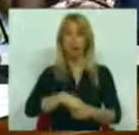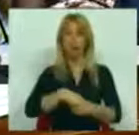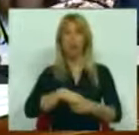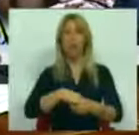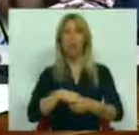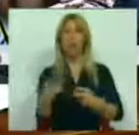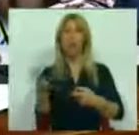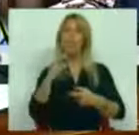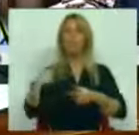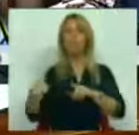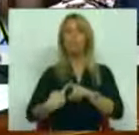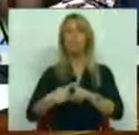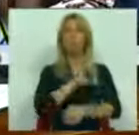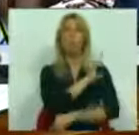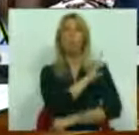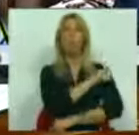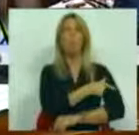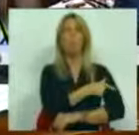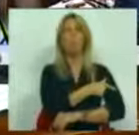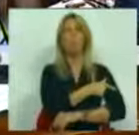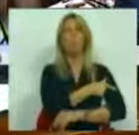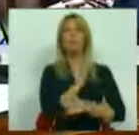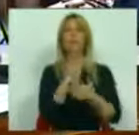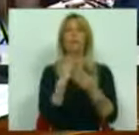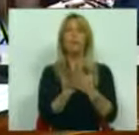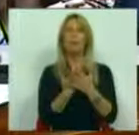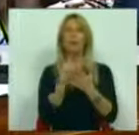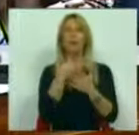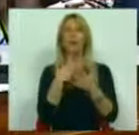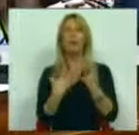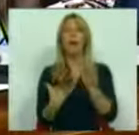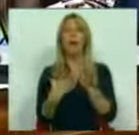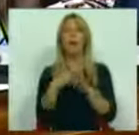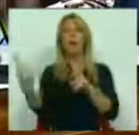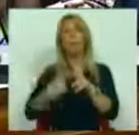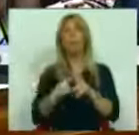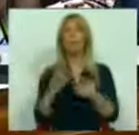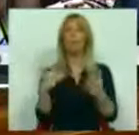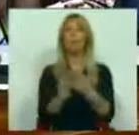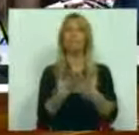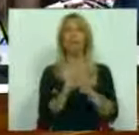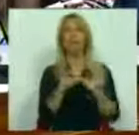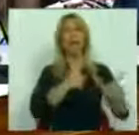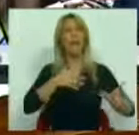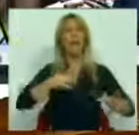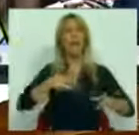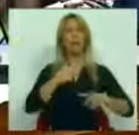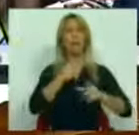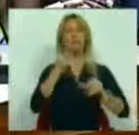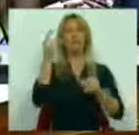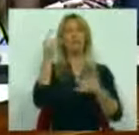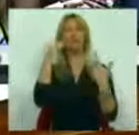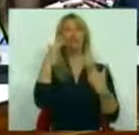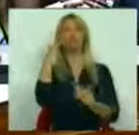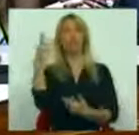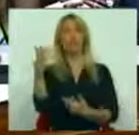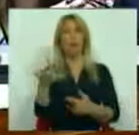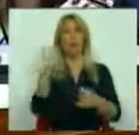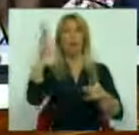mais atrativa competência na captação de operadores económicos estrangeiros no recurso à arbitragem